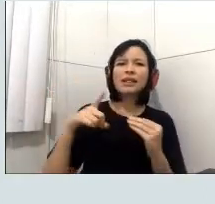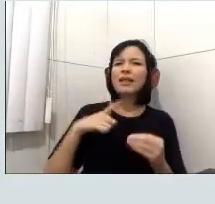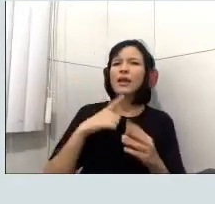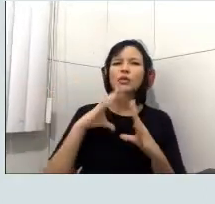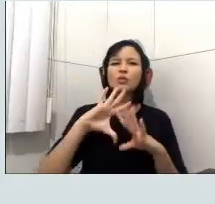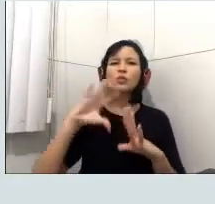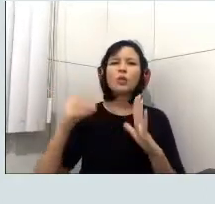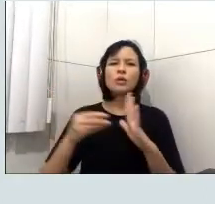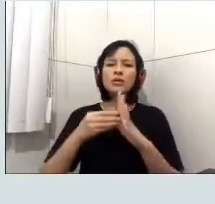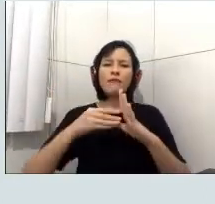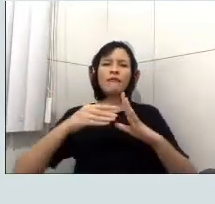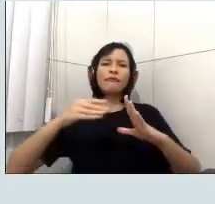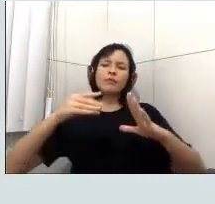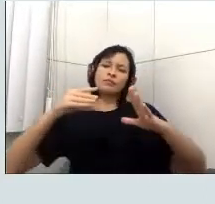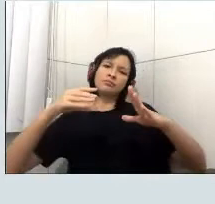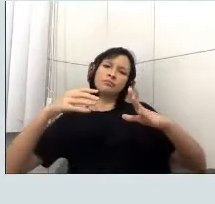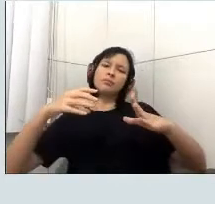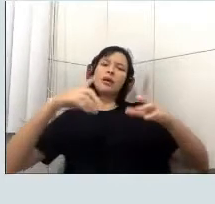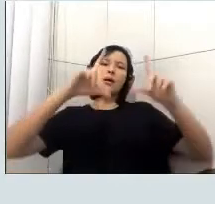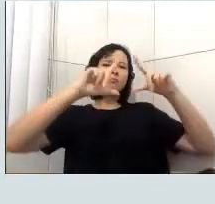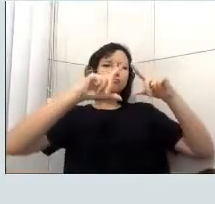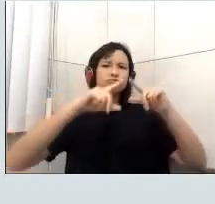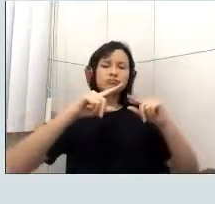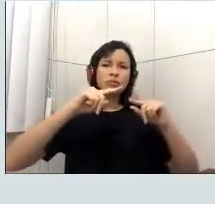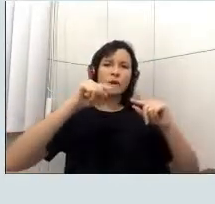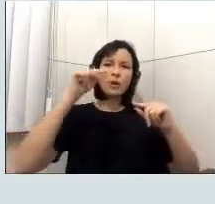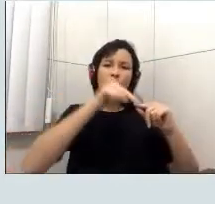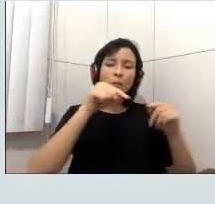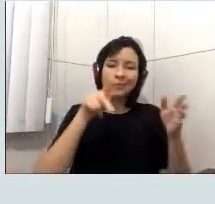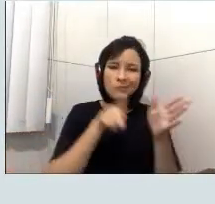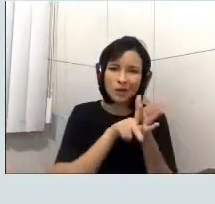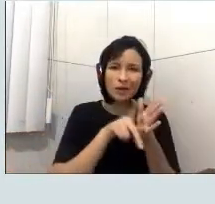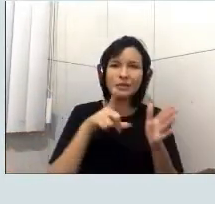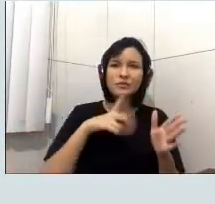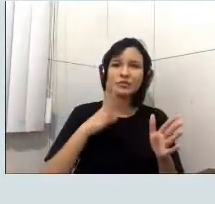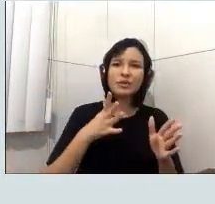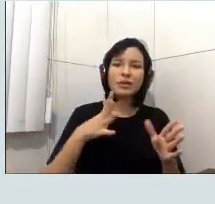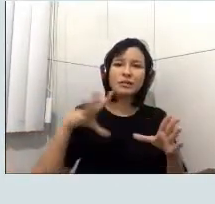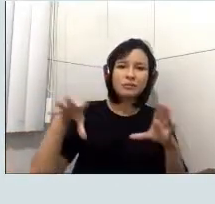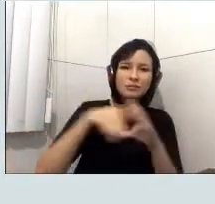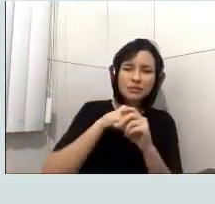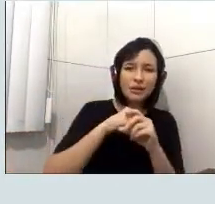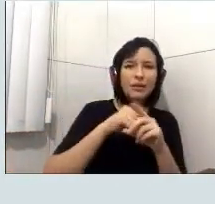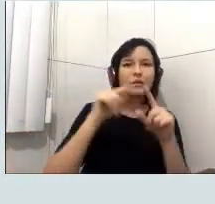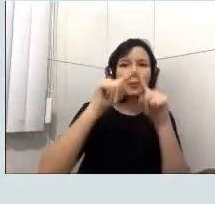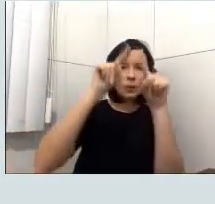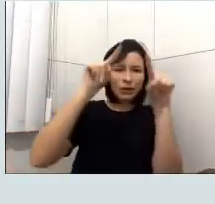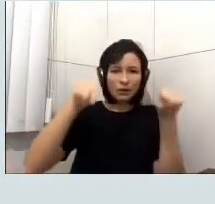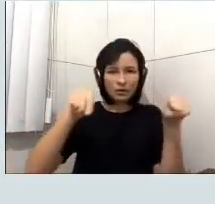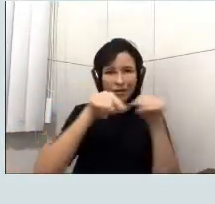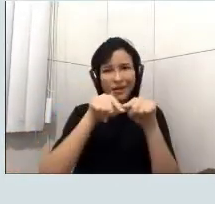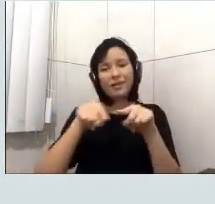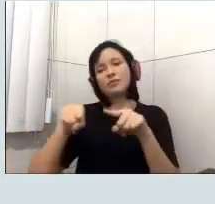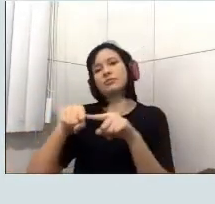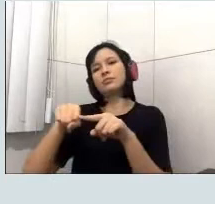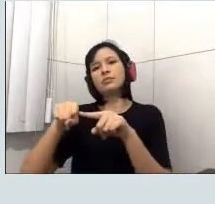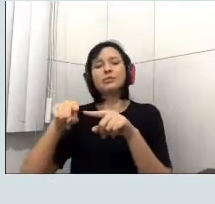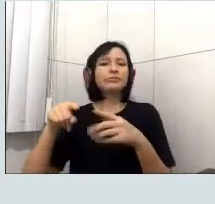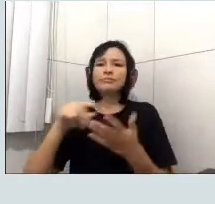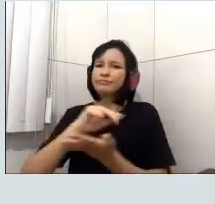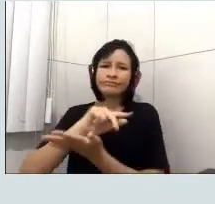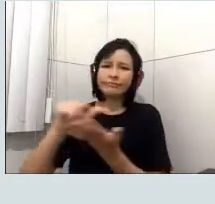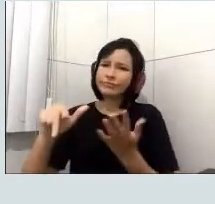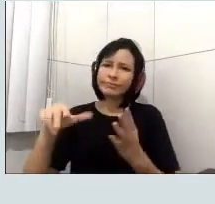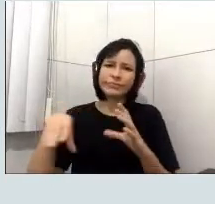essas coisas. É o ponto, a reta está contido no plano, tudo está contido no plano. E